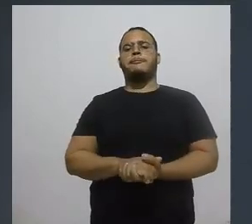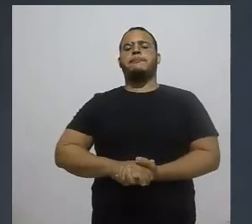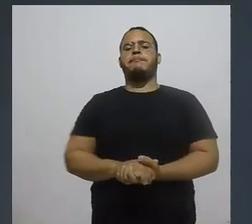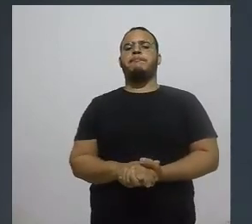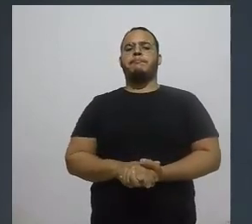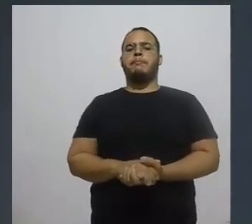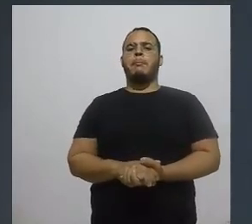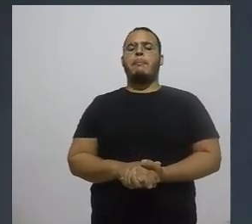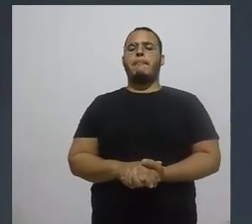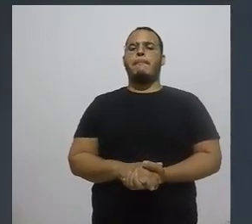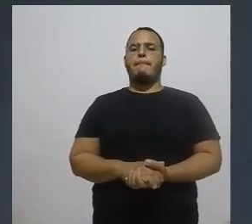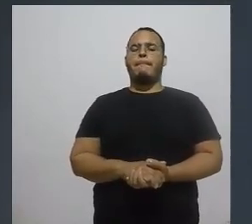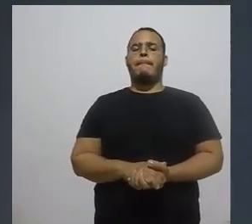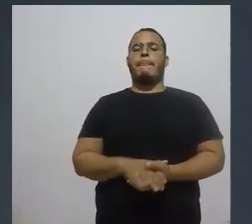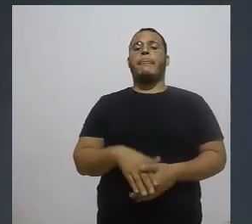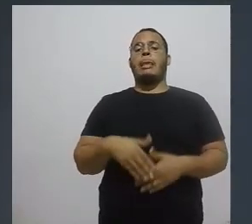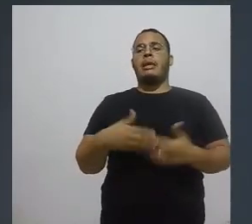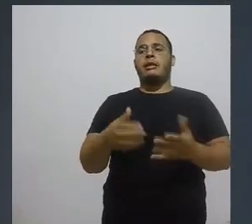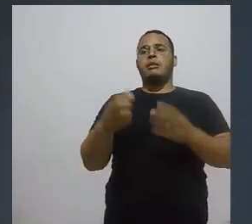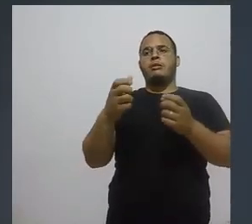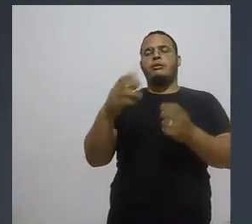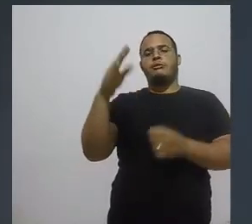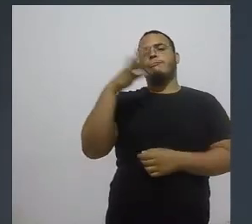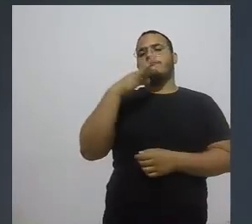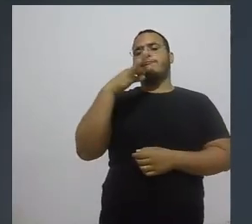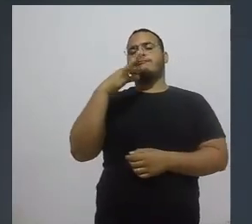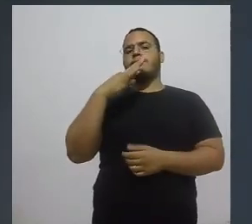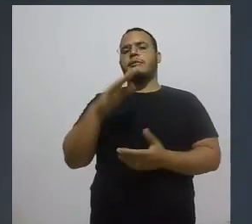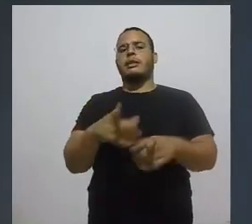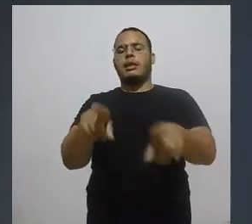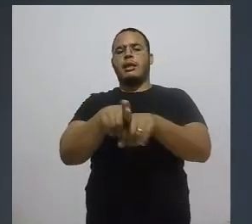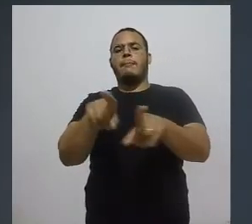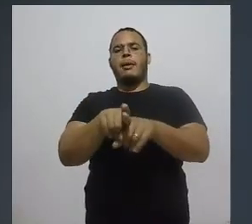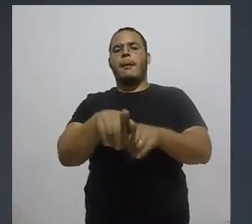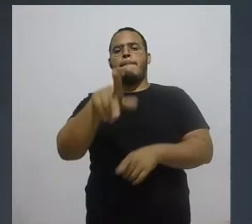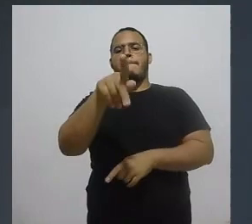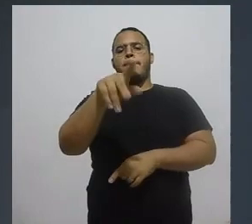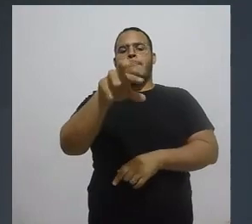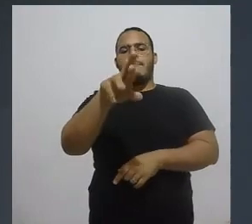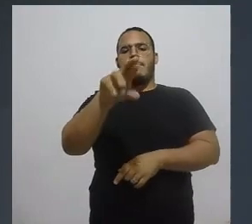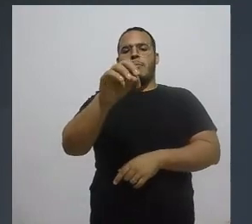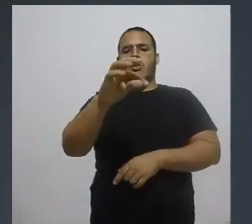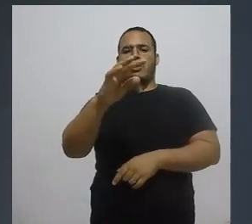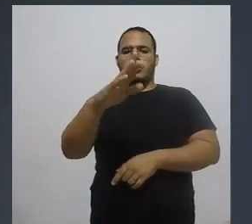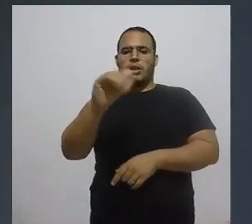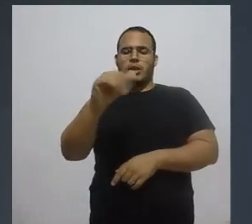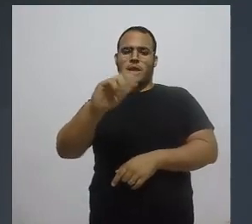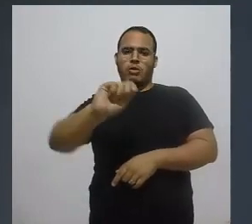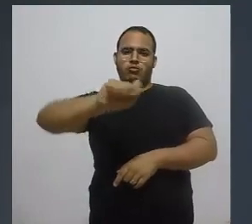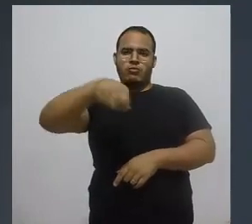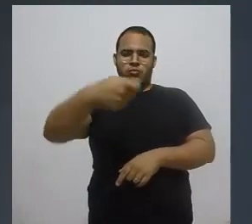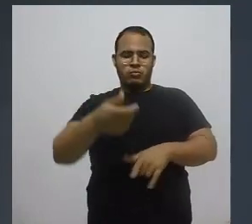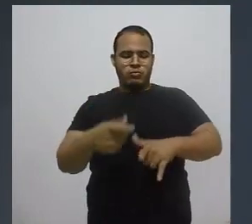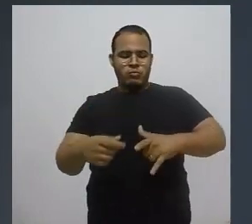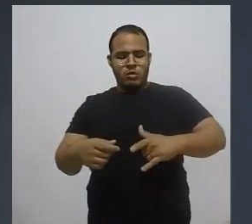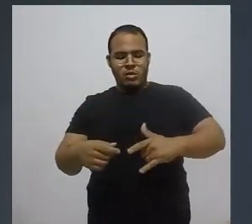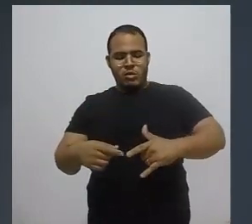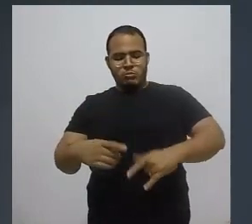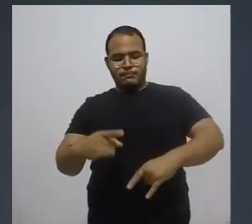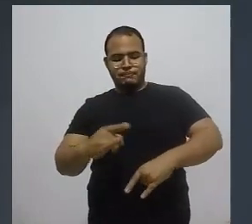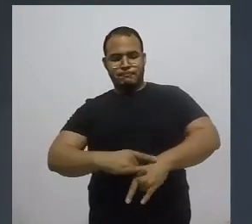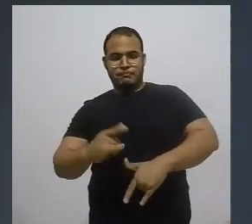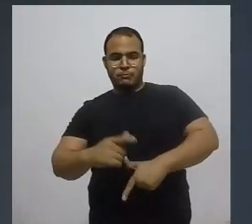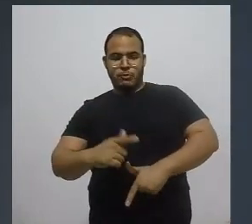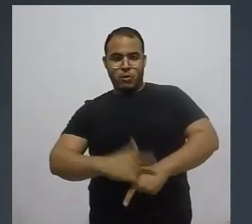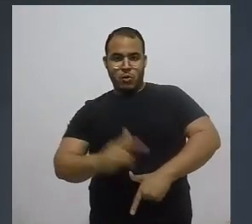certo? E a gente vai conhecer aqui a próstata. A próstata, ela secreta aí um fluido que